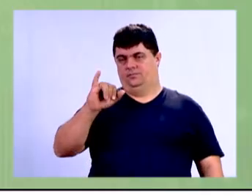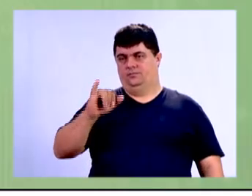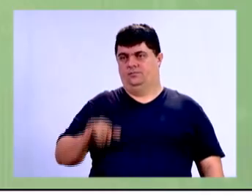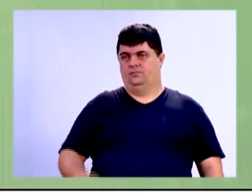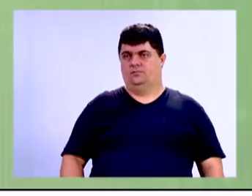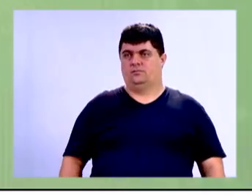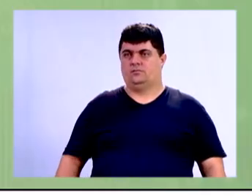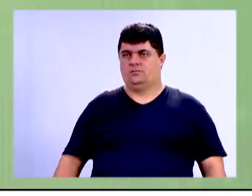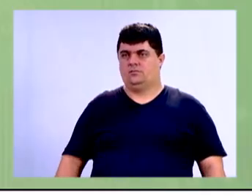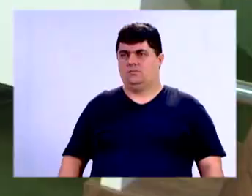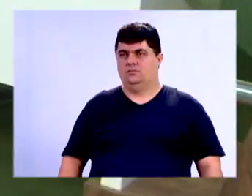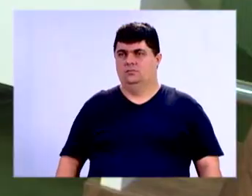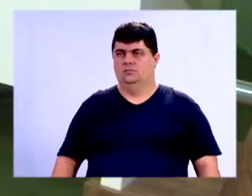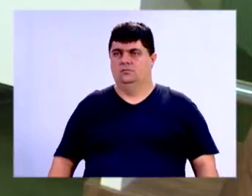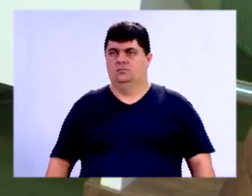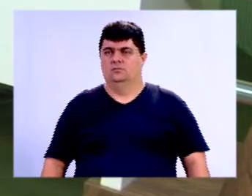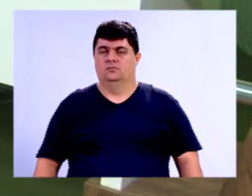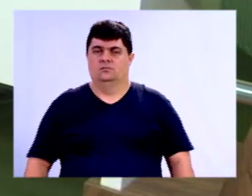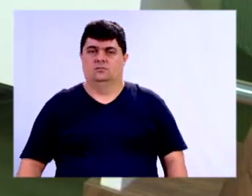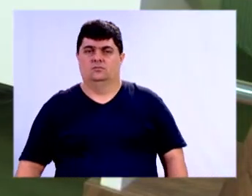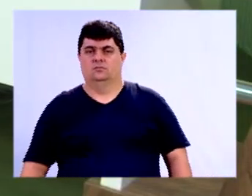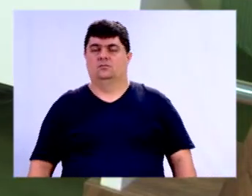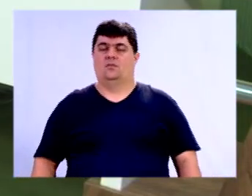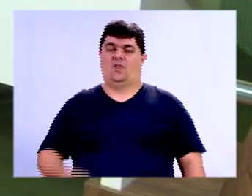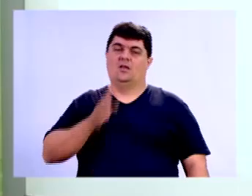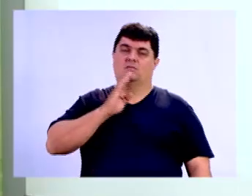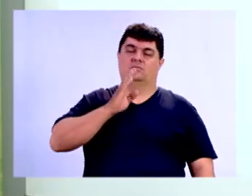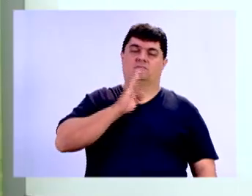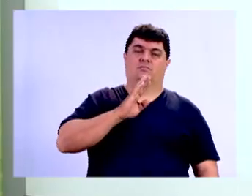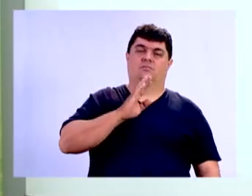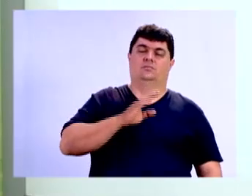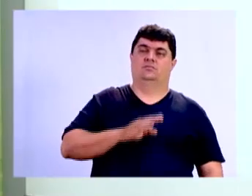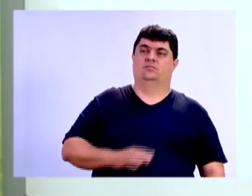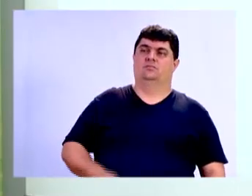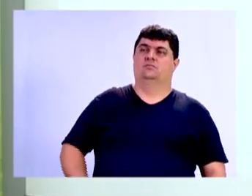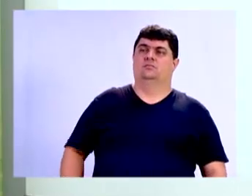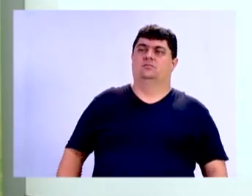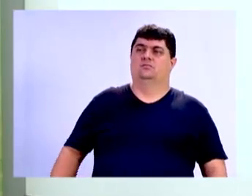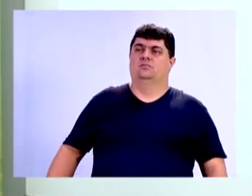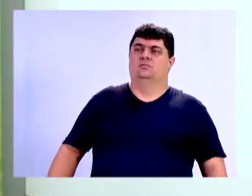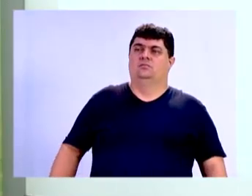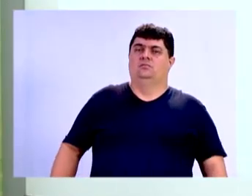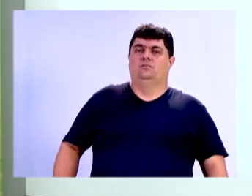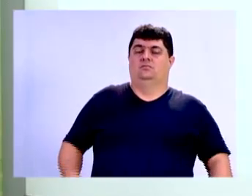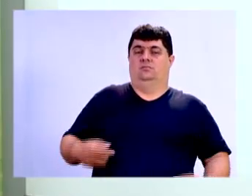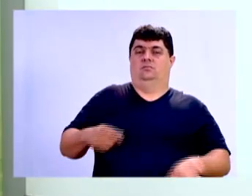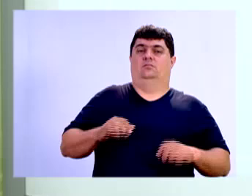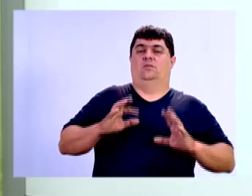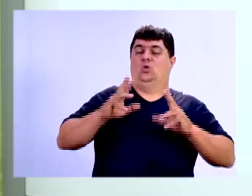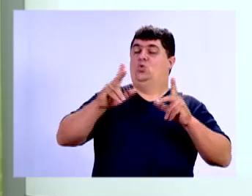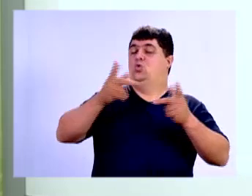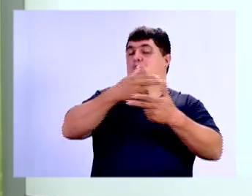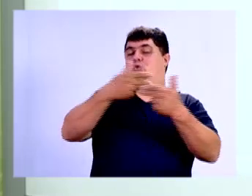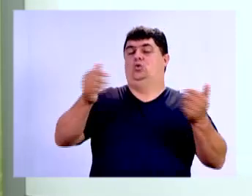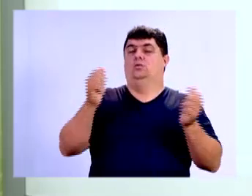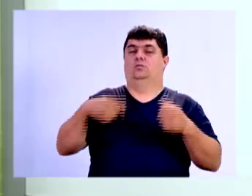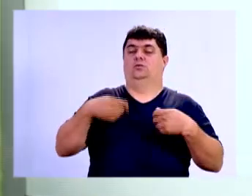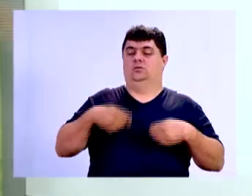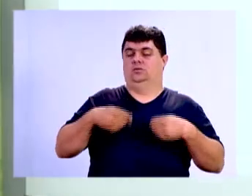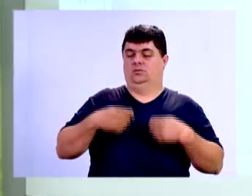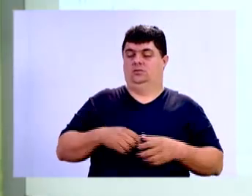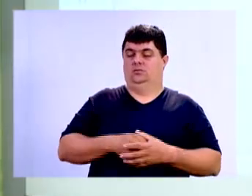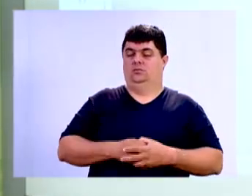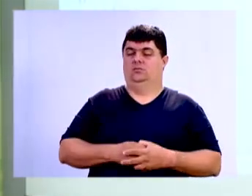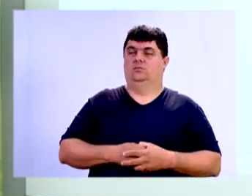uma curiosidade. É uma maneira de... esse iterator ele tem que funcionar para todo tipo de objeto, né? Por isso se define apenas